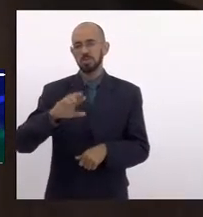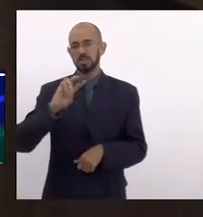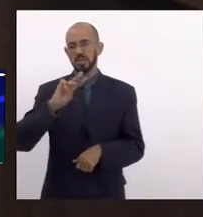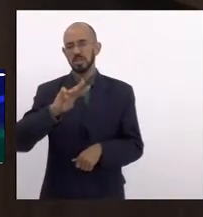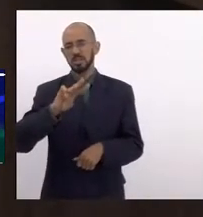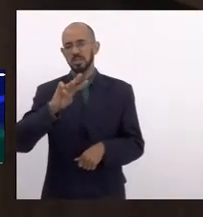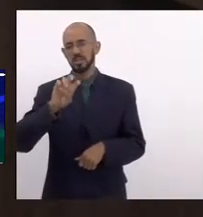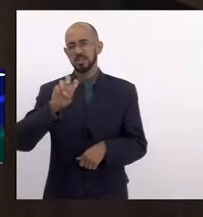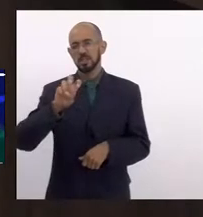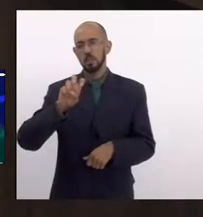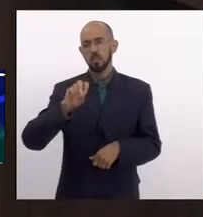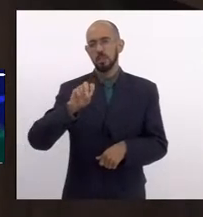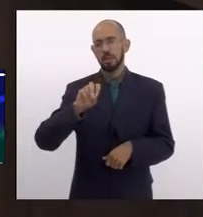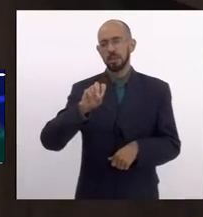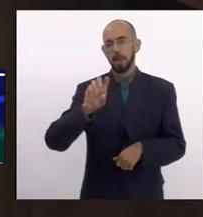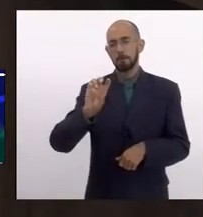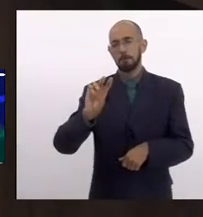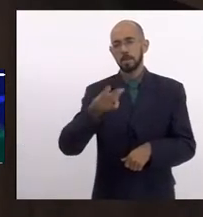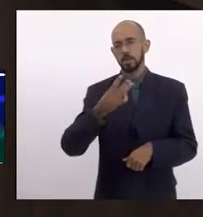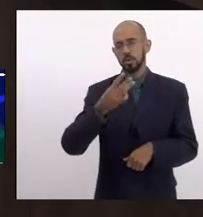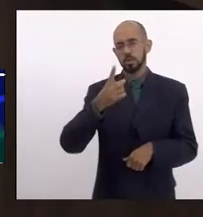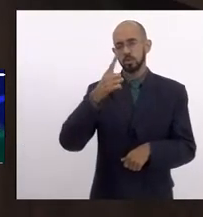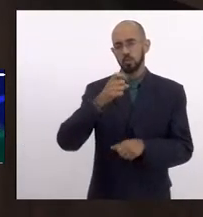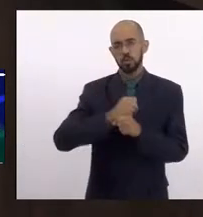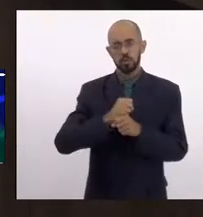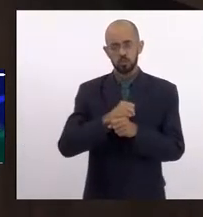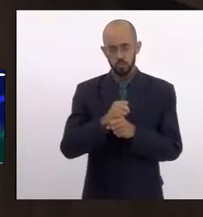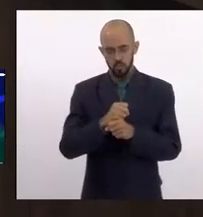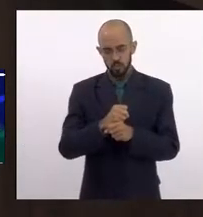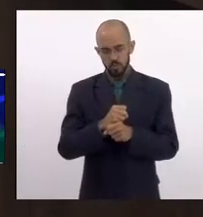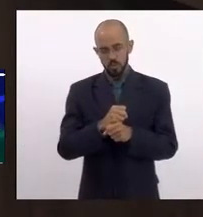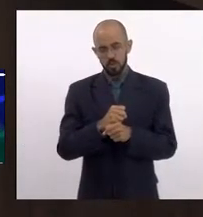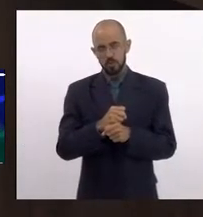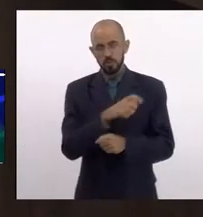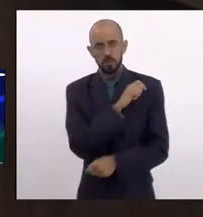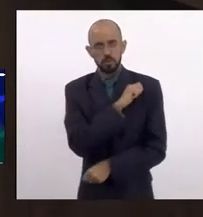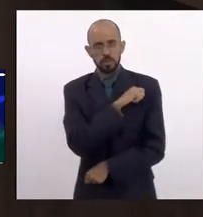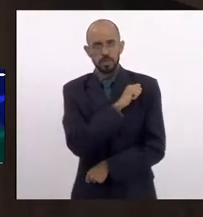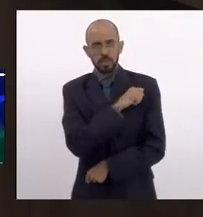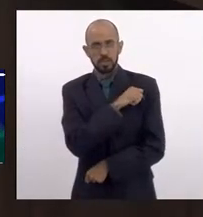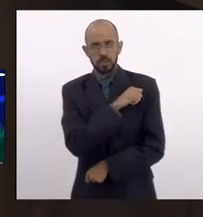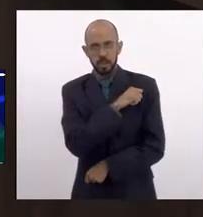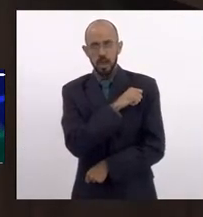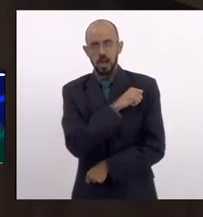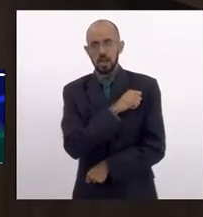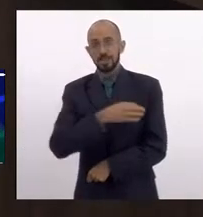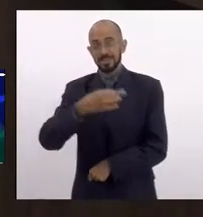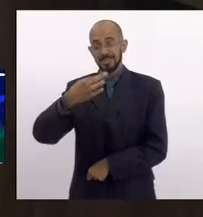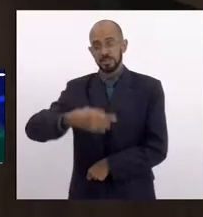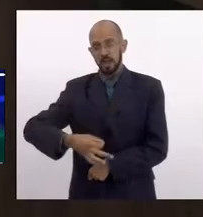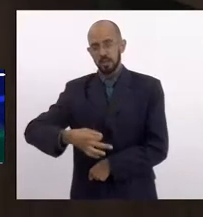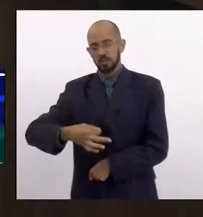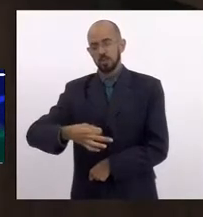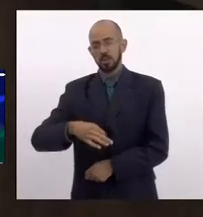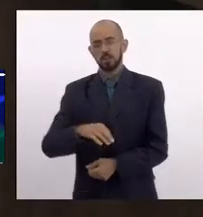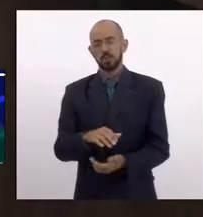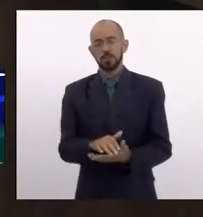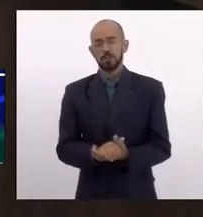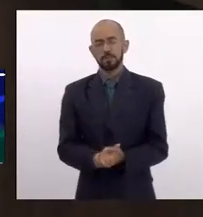350 milhões por ano para fiscalizar de forma correta